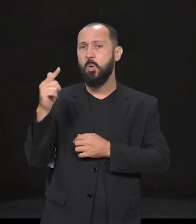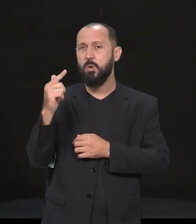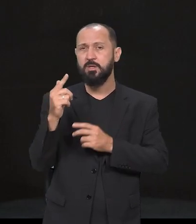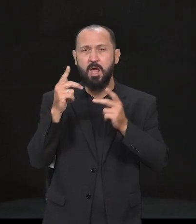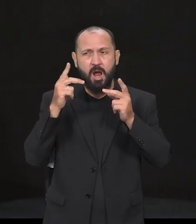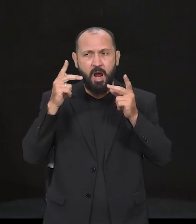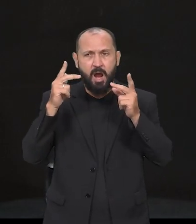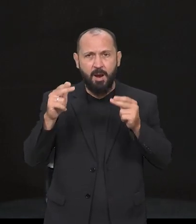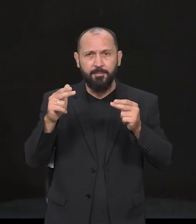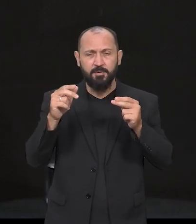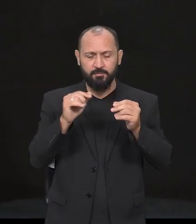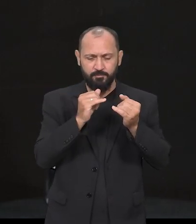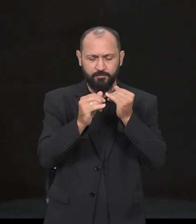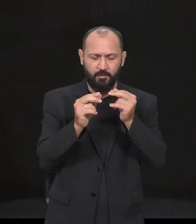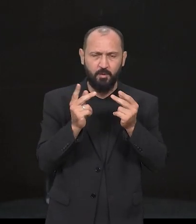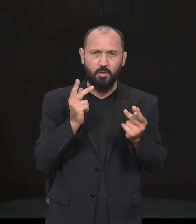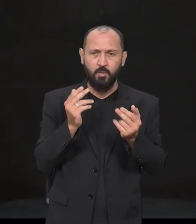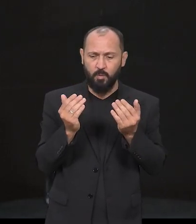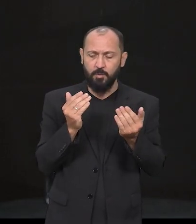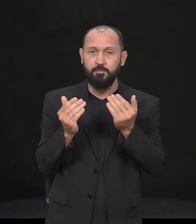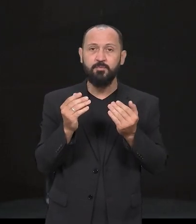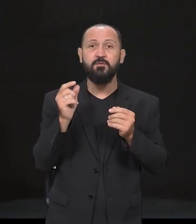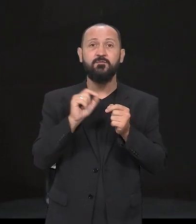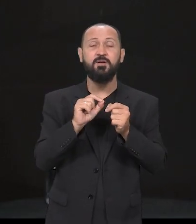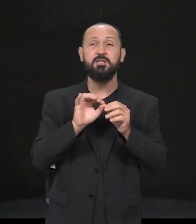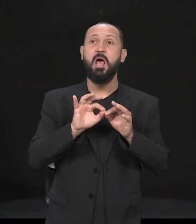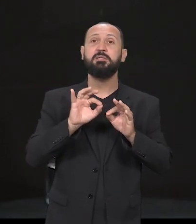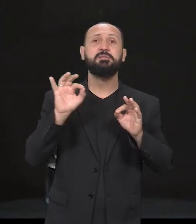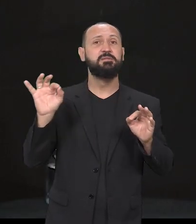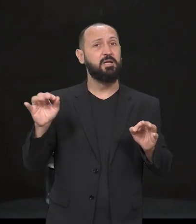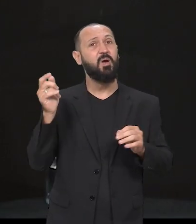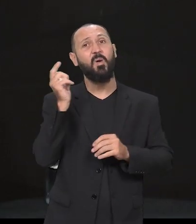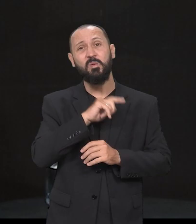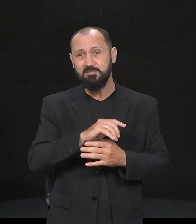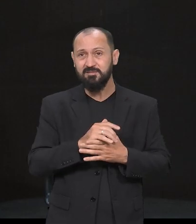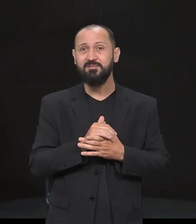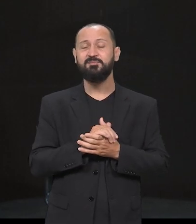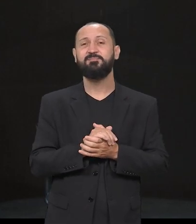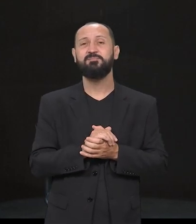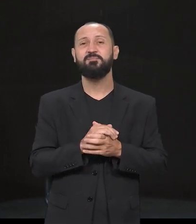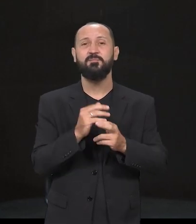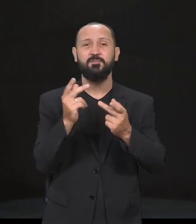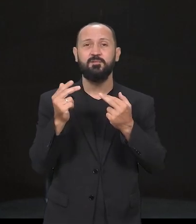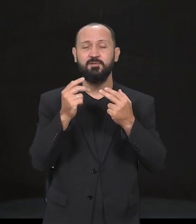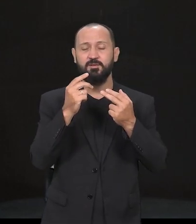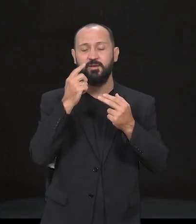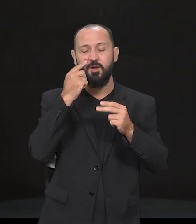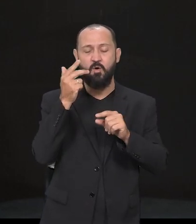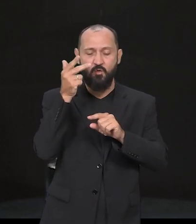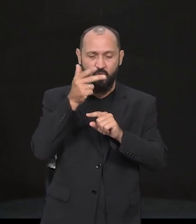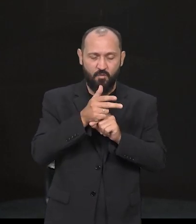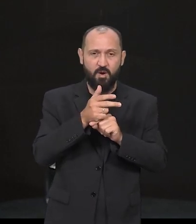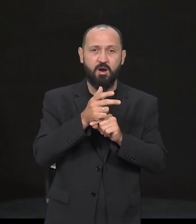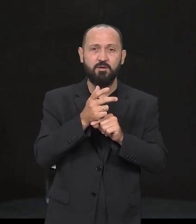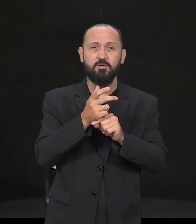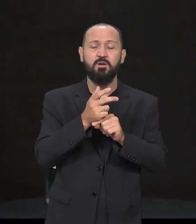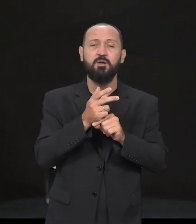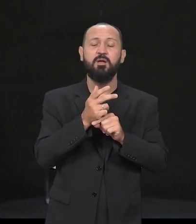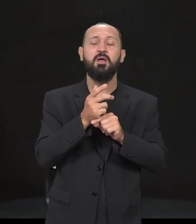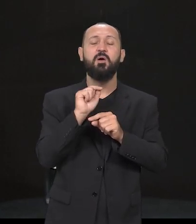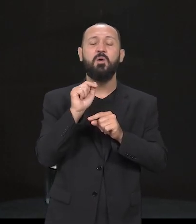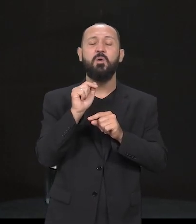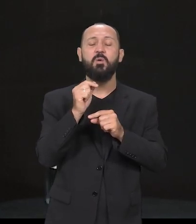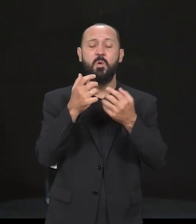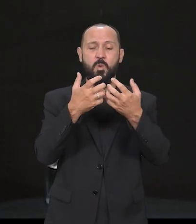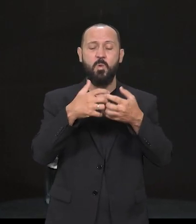que tem esse mesmo microcomparador, eu consigo fazer remotamente, né? Esse é o Vision X, que é o mesmo